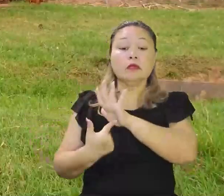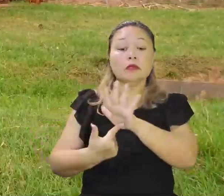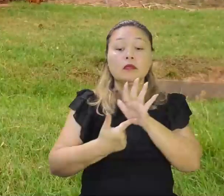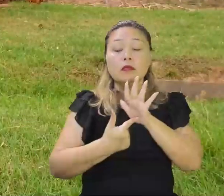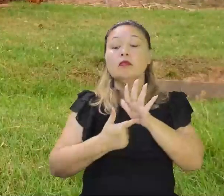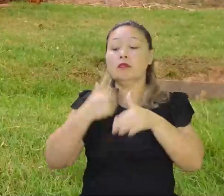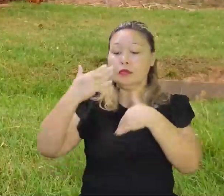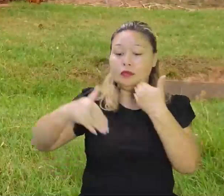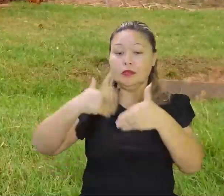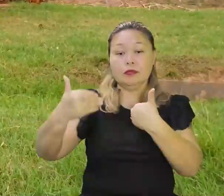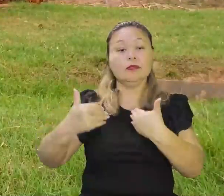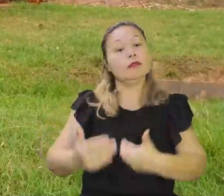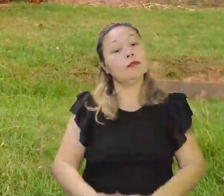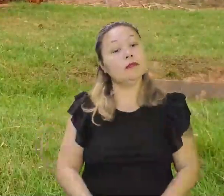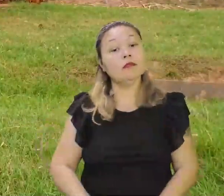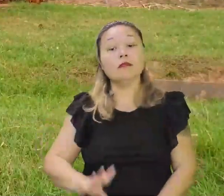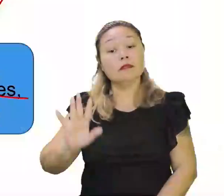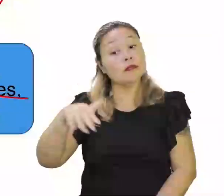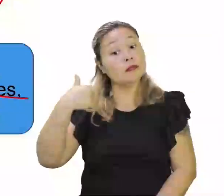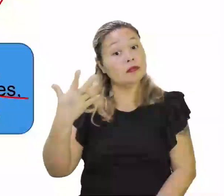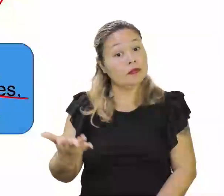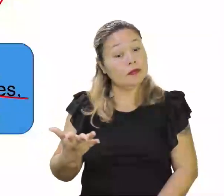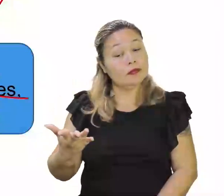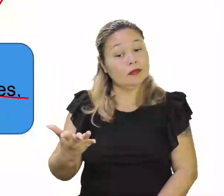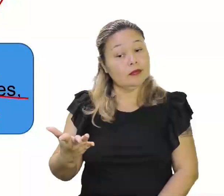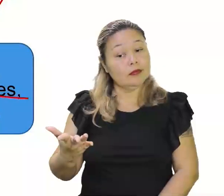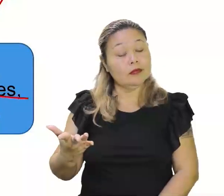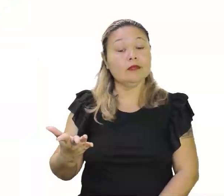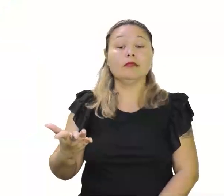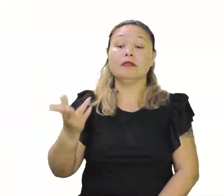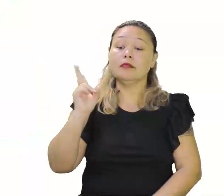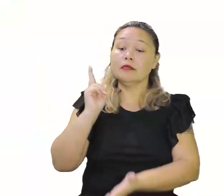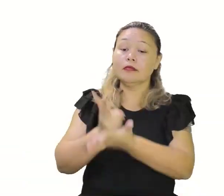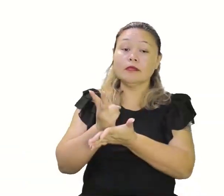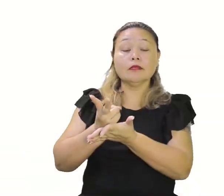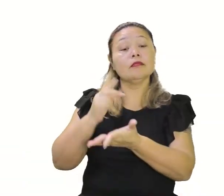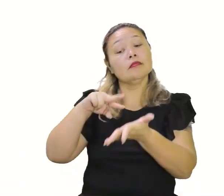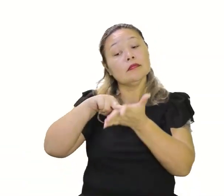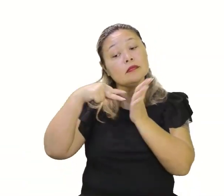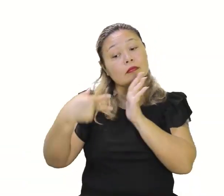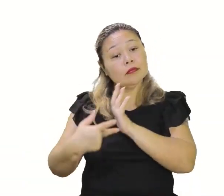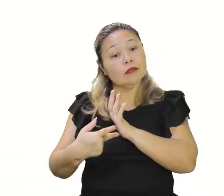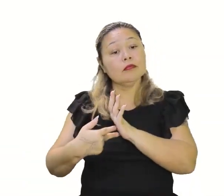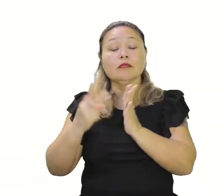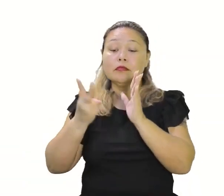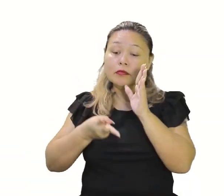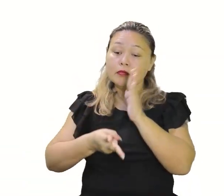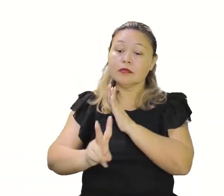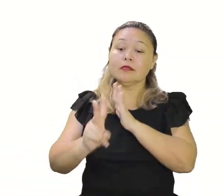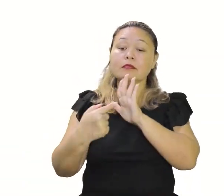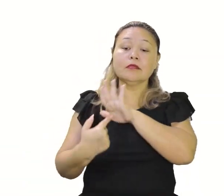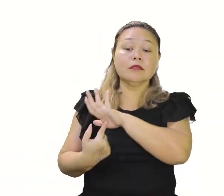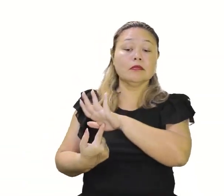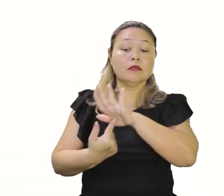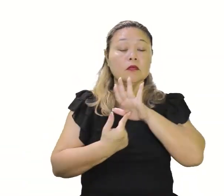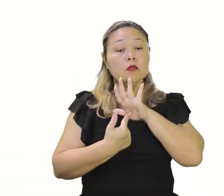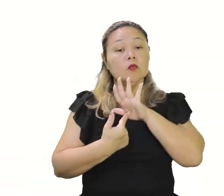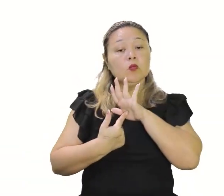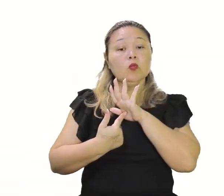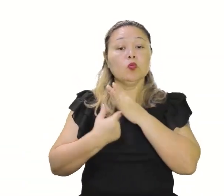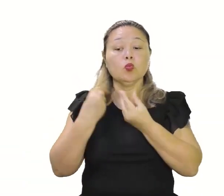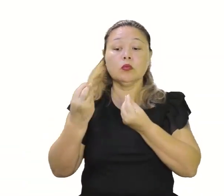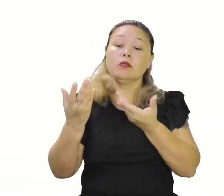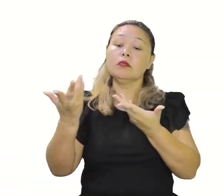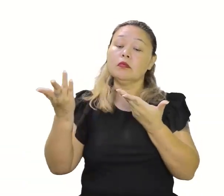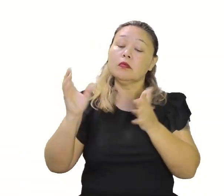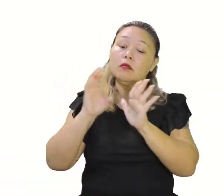na sequência. Olha lá. Então, né, mesmo a gente sabendo o significado, a gente continua mostrando para você o conceito,